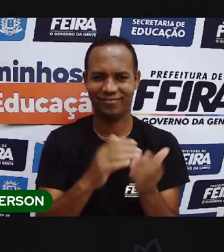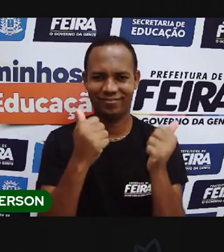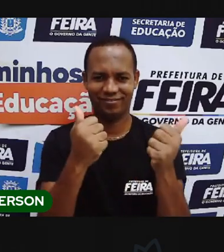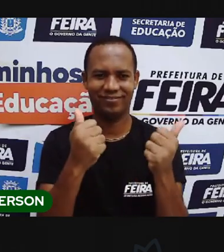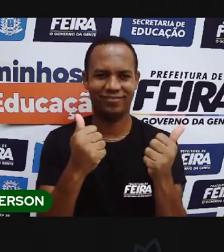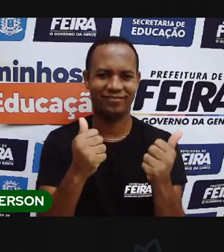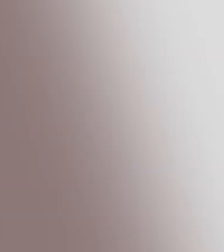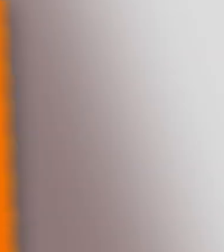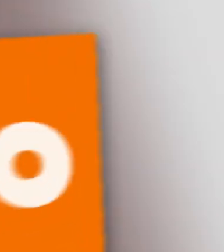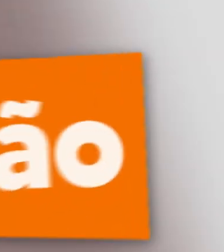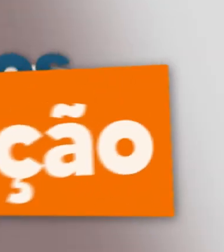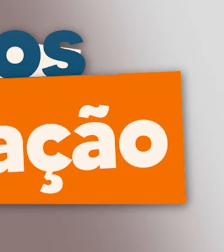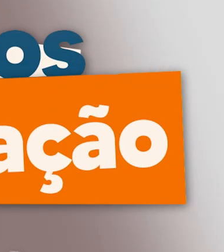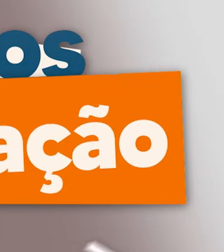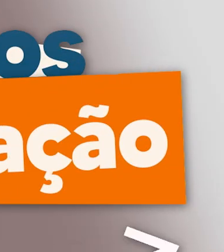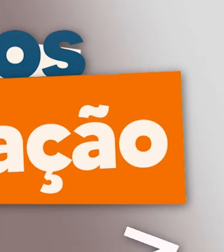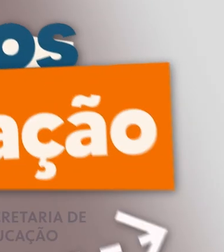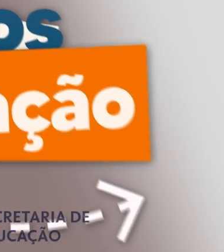coração.